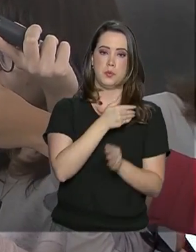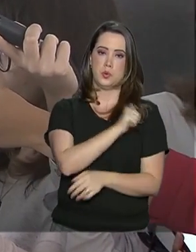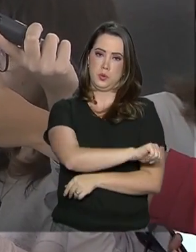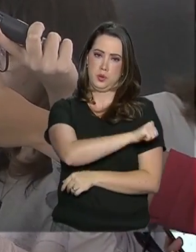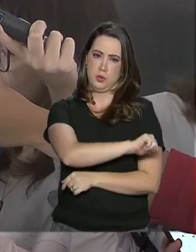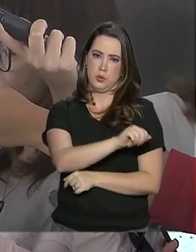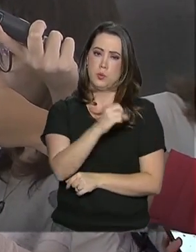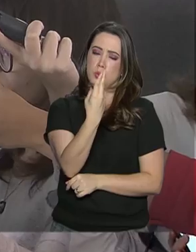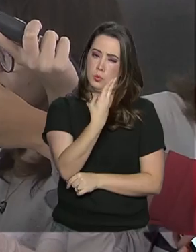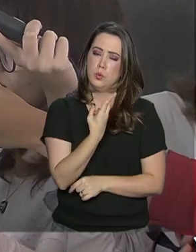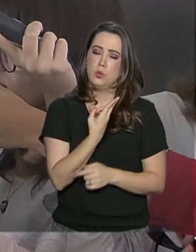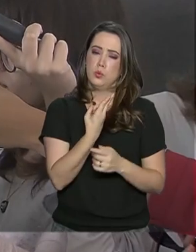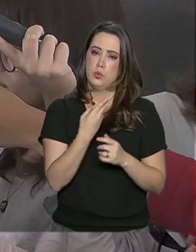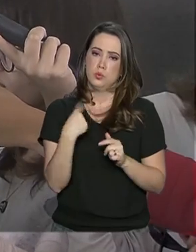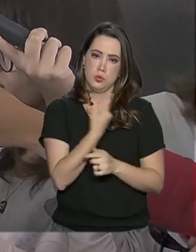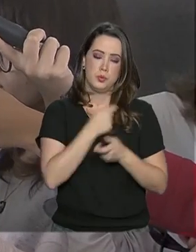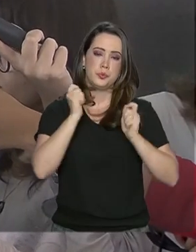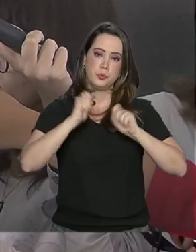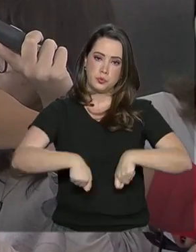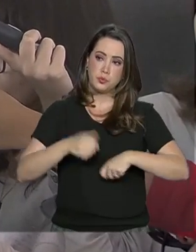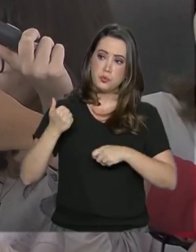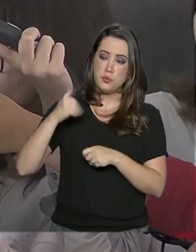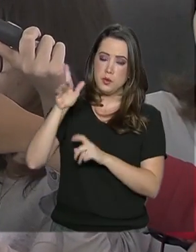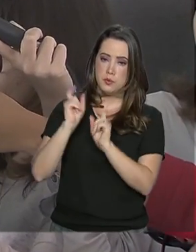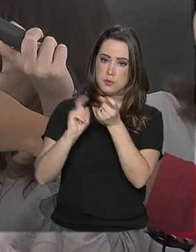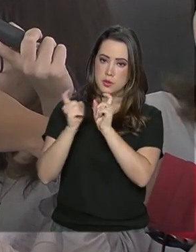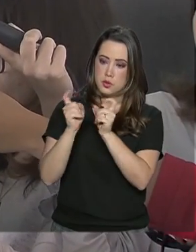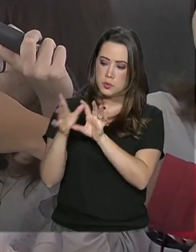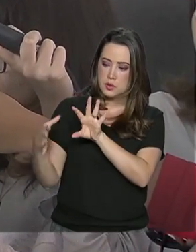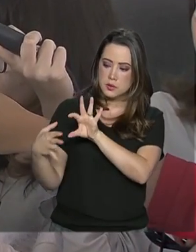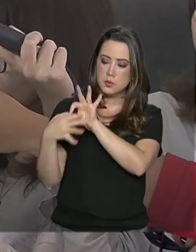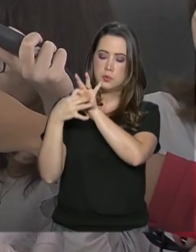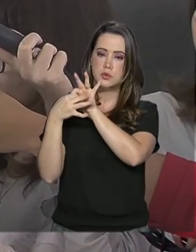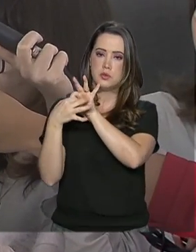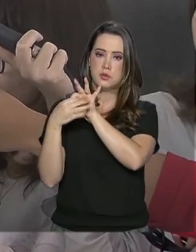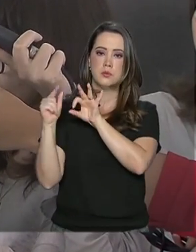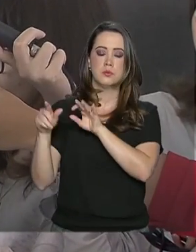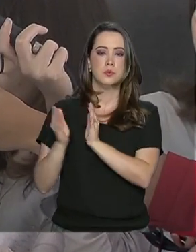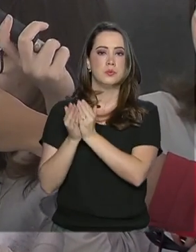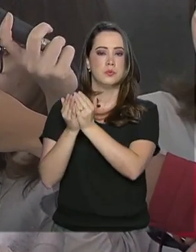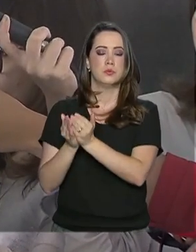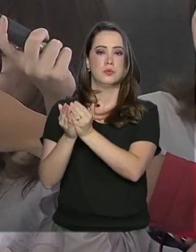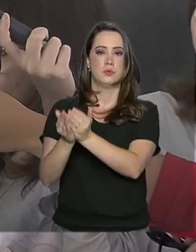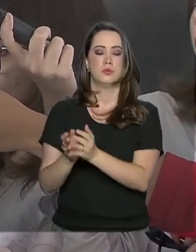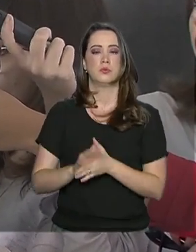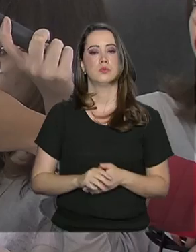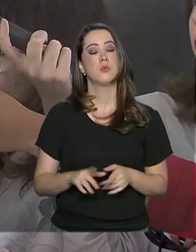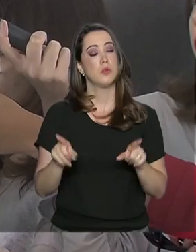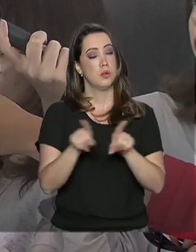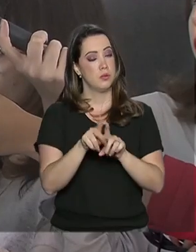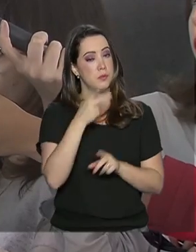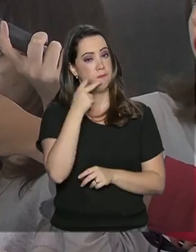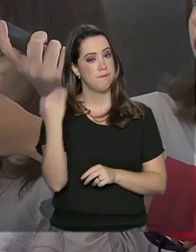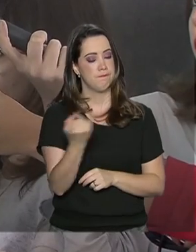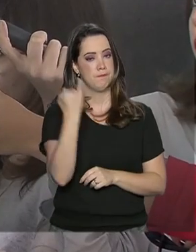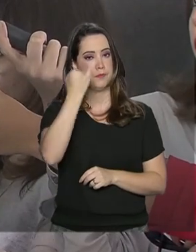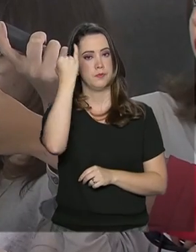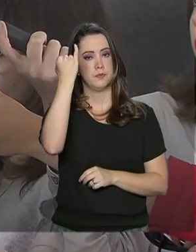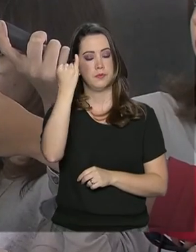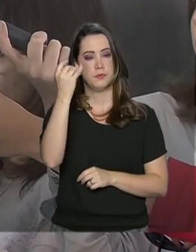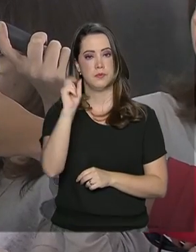ou nós possamos ter maior parceria na gestão do Porto. Também falei da